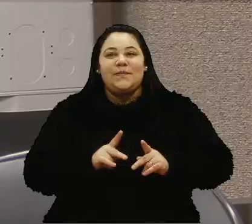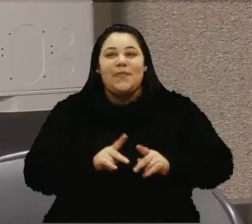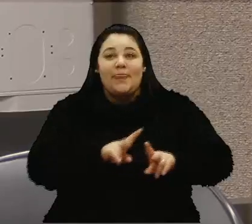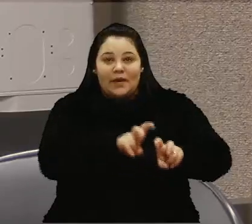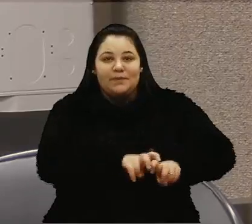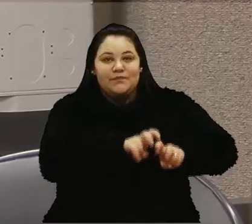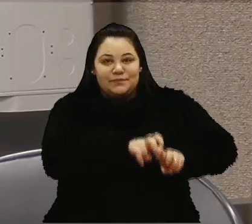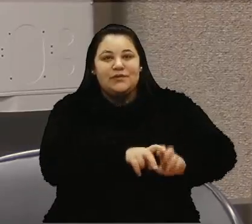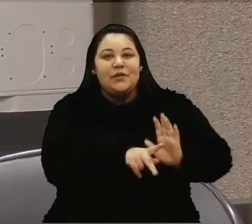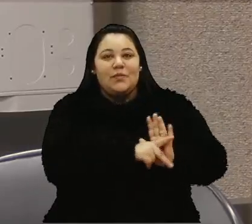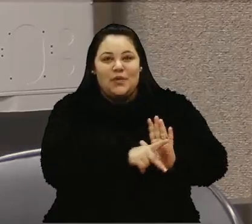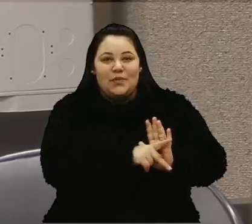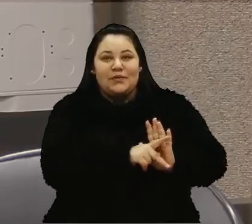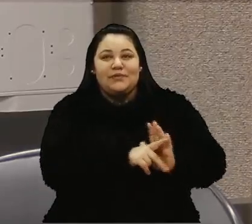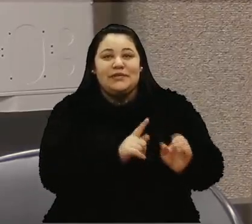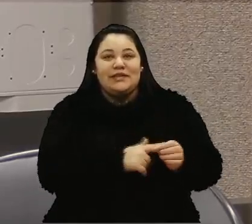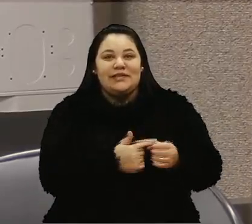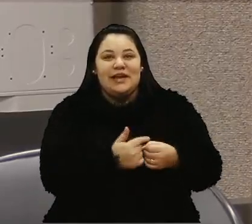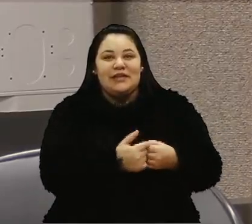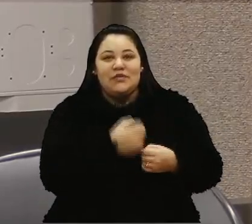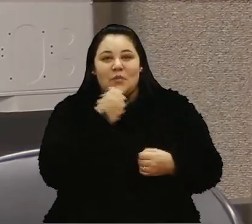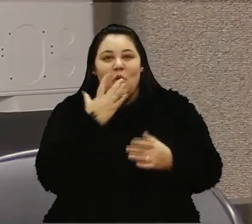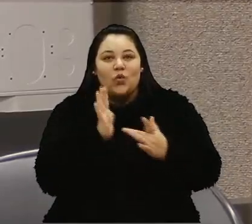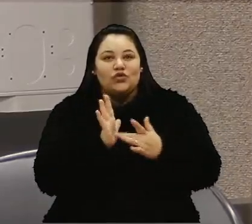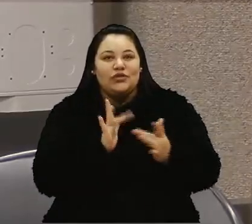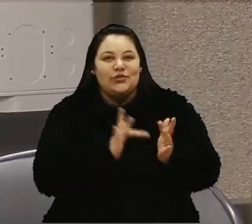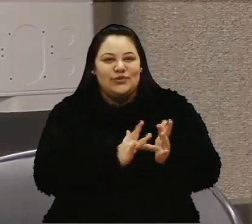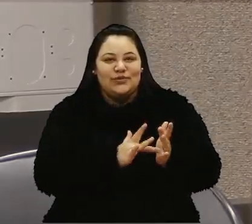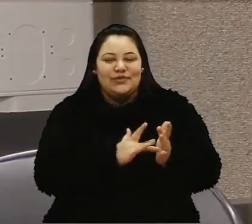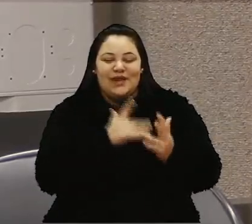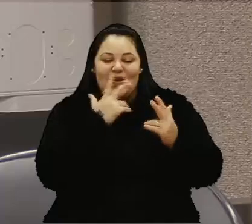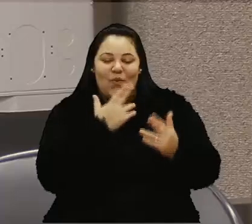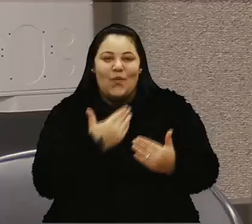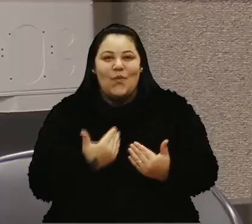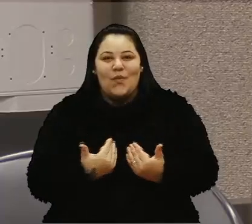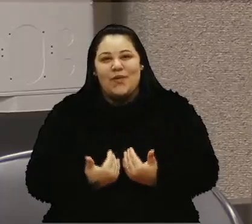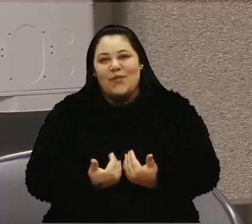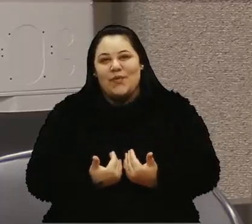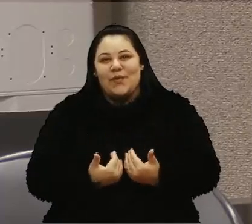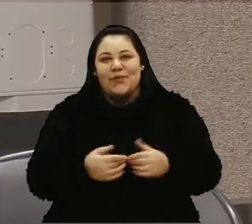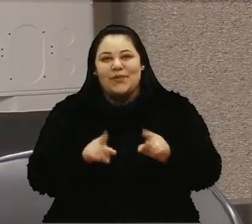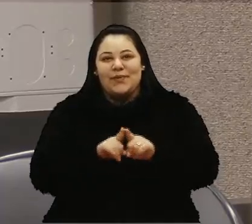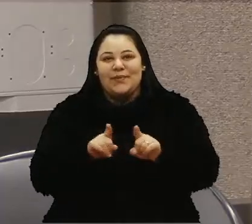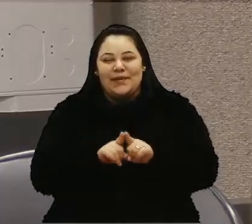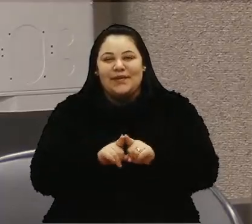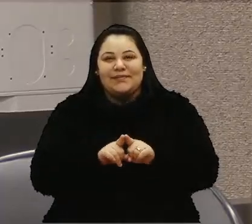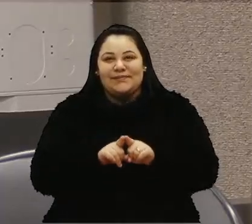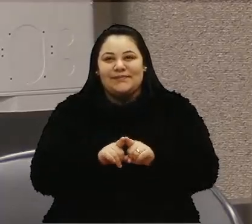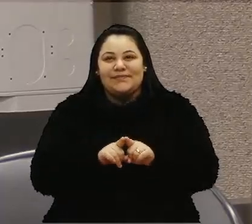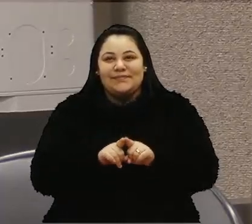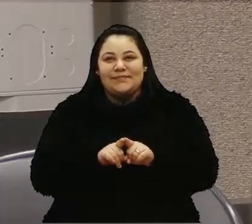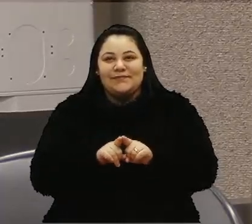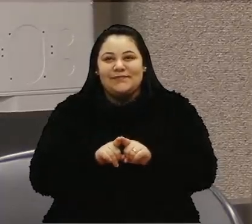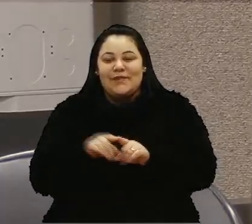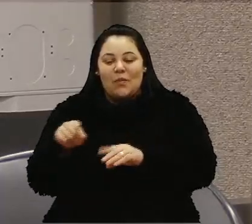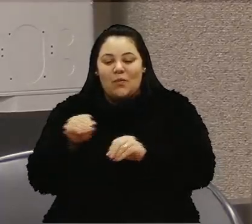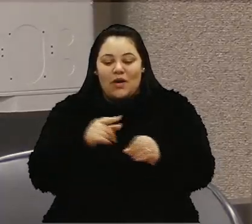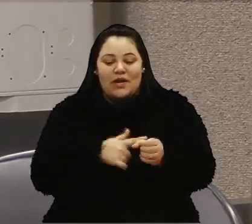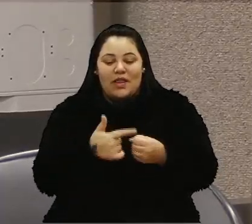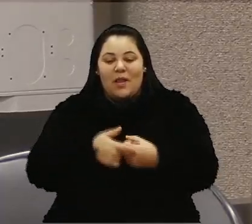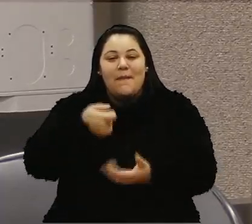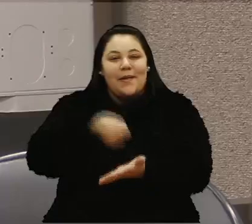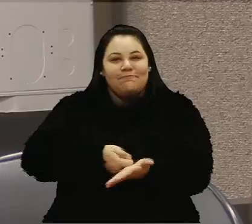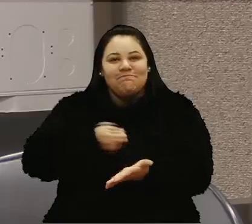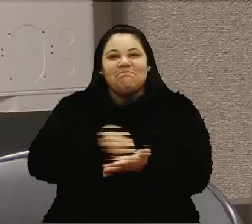veio lá da cidade de Bom Jesus, que assim como eu, veio do interior e veio para a cidade para lutar e conseguir as